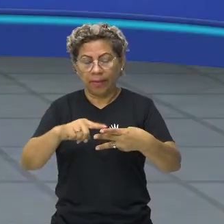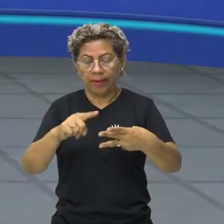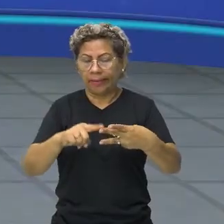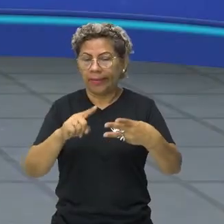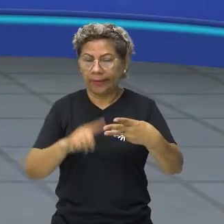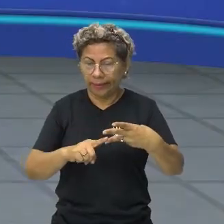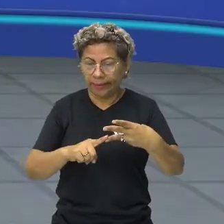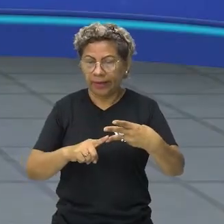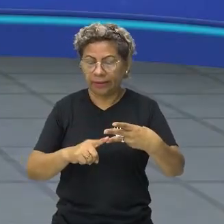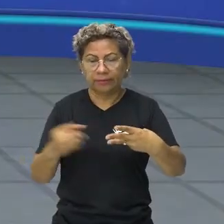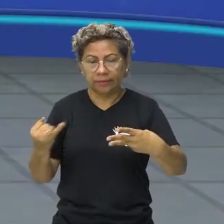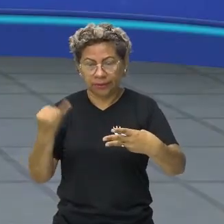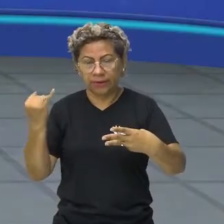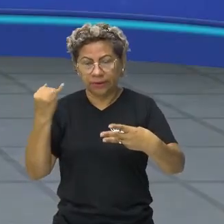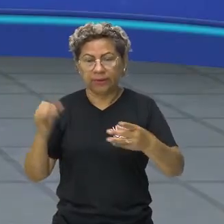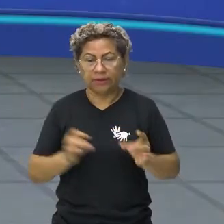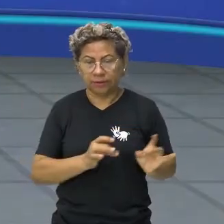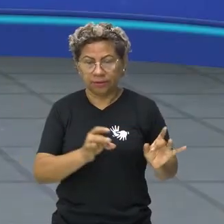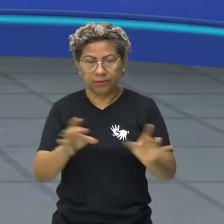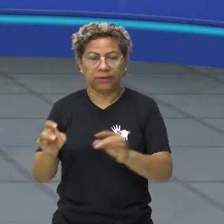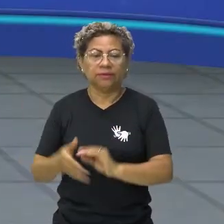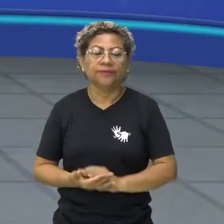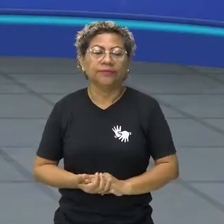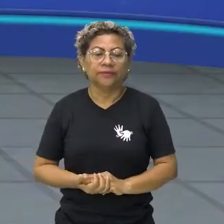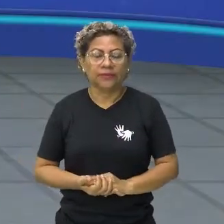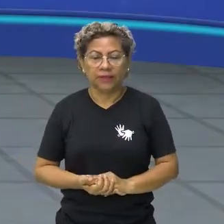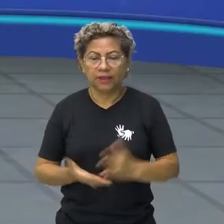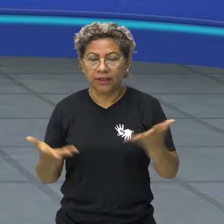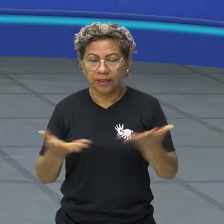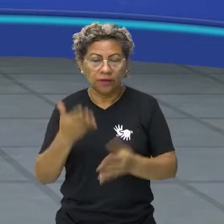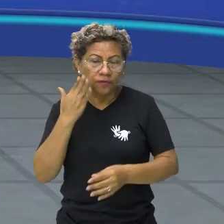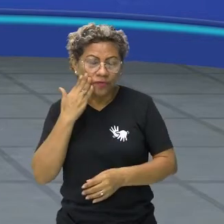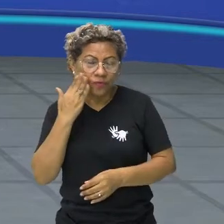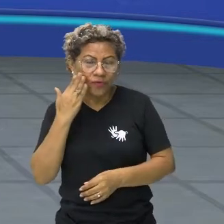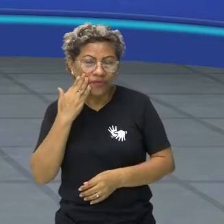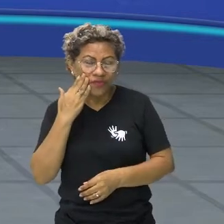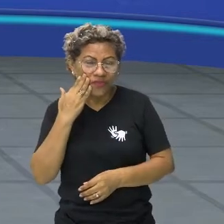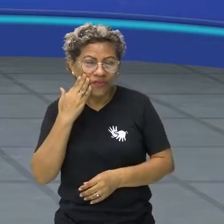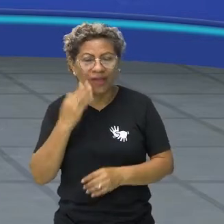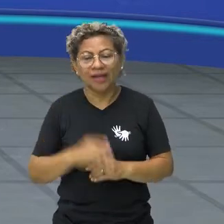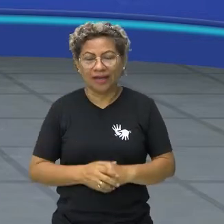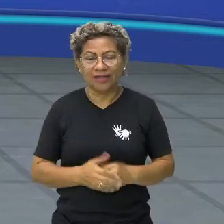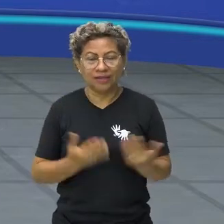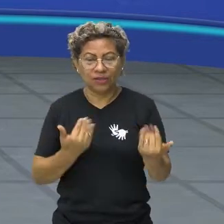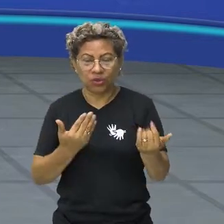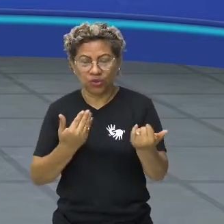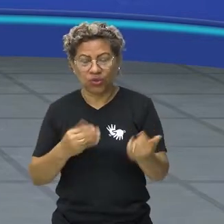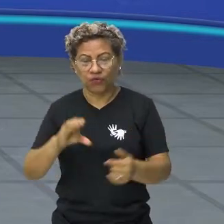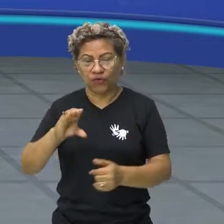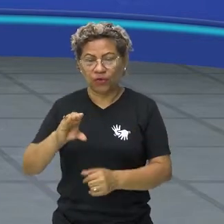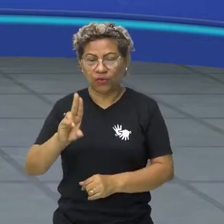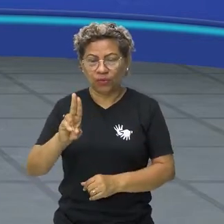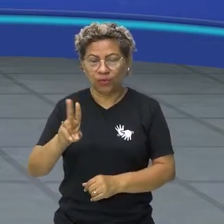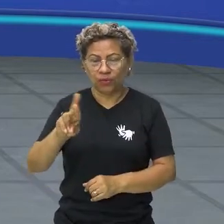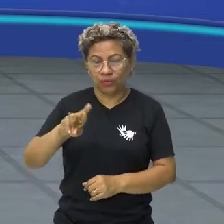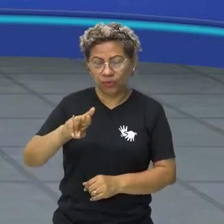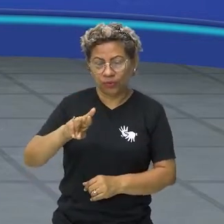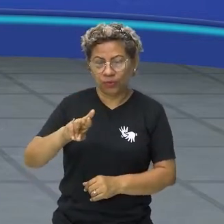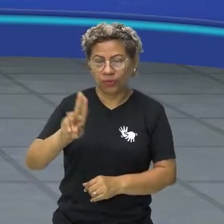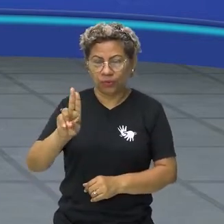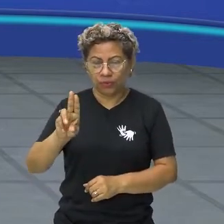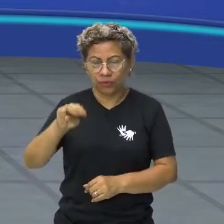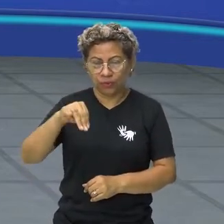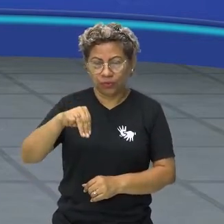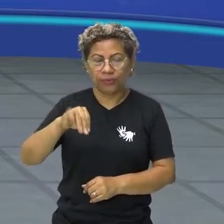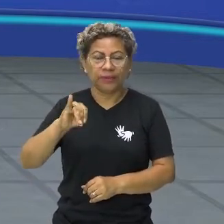tá certo, gente? Nós vamos verificar agora, vamos chamar aí o Curumi, né, para participar com a gente aí verificando o que que